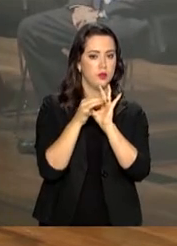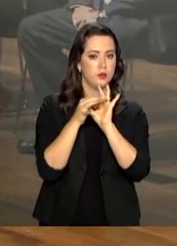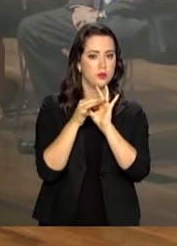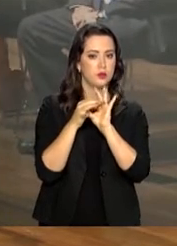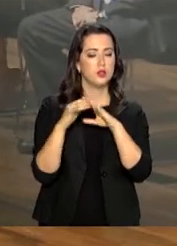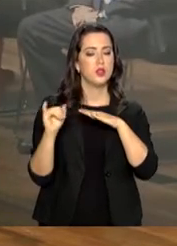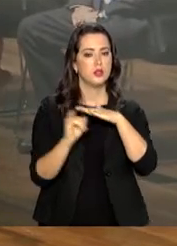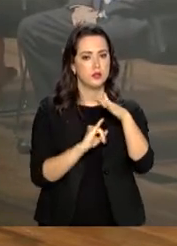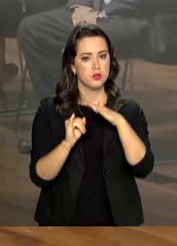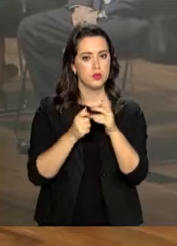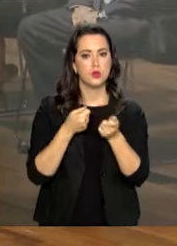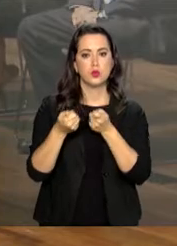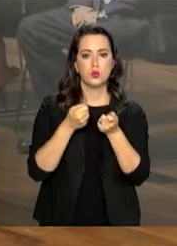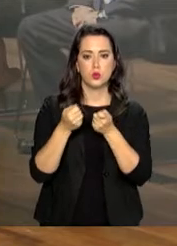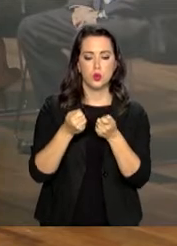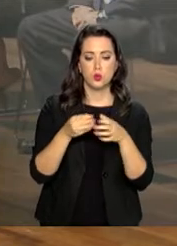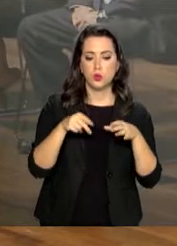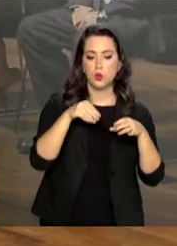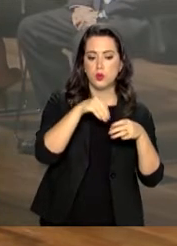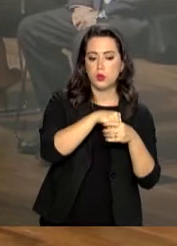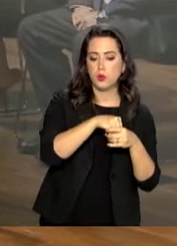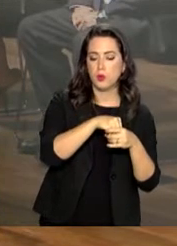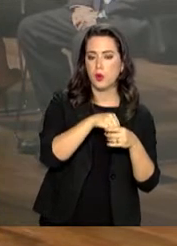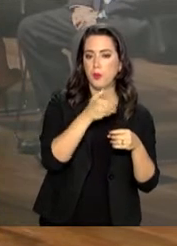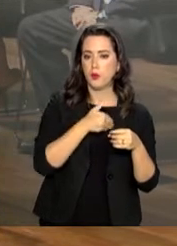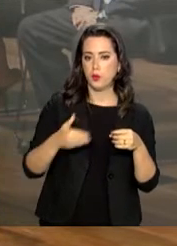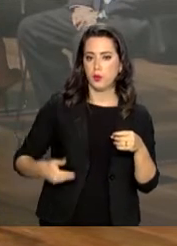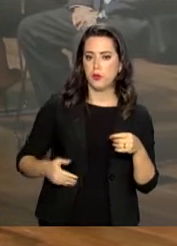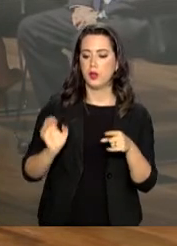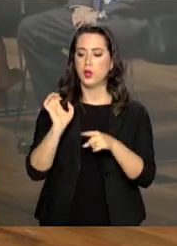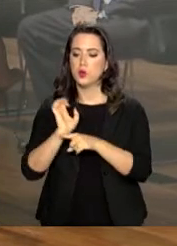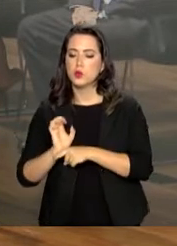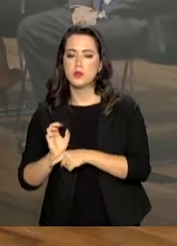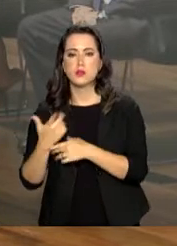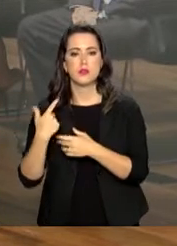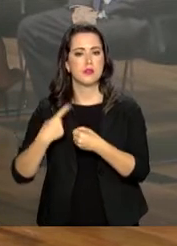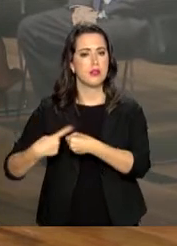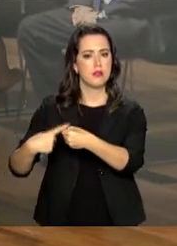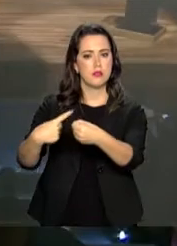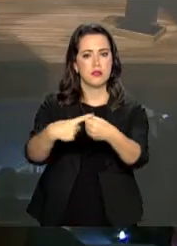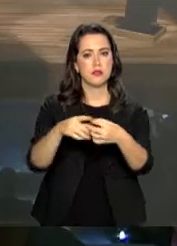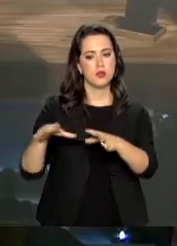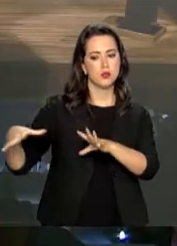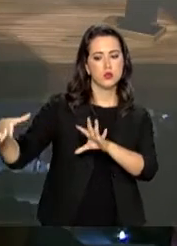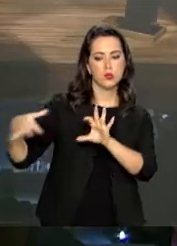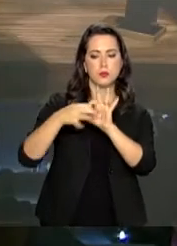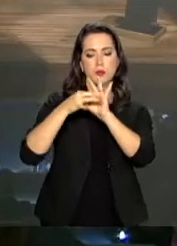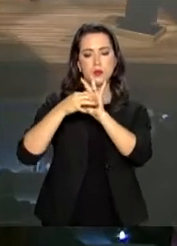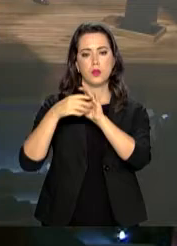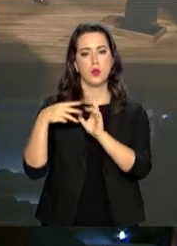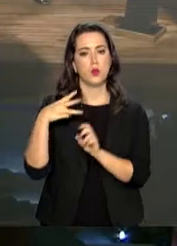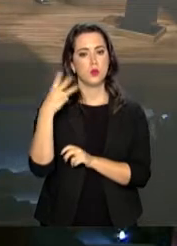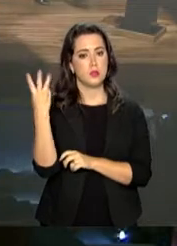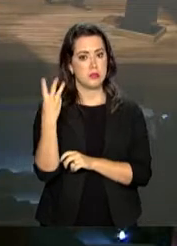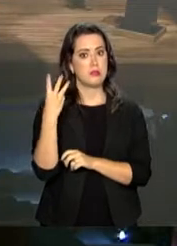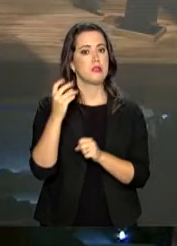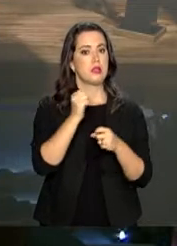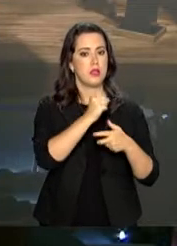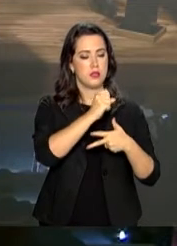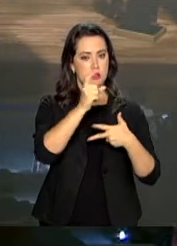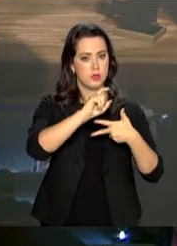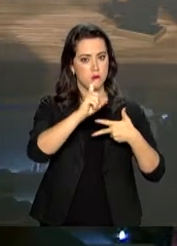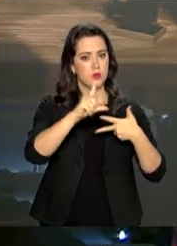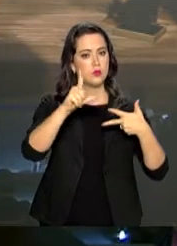de controle externo e interno da união dos estados e municípios dos três poderes da república